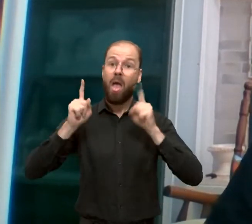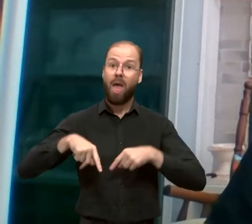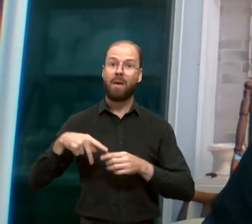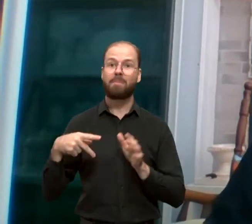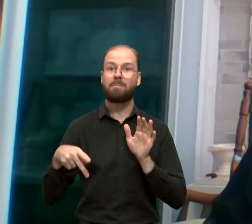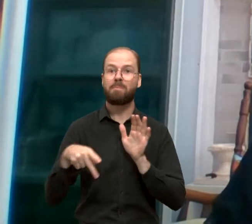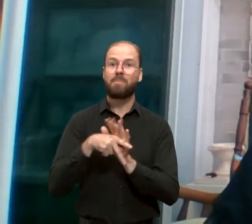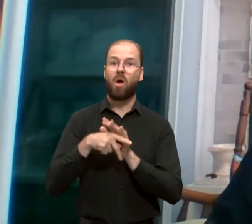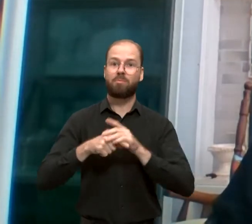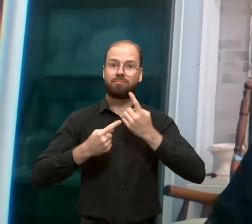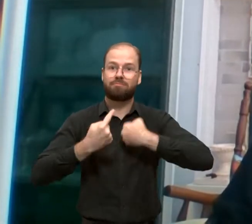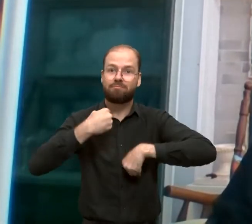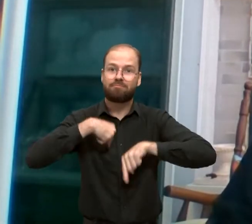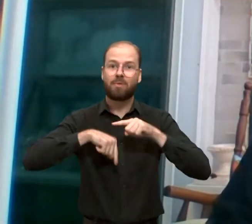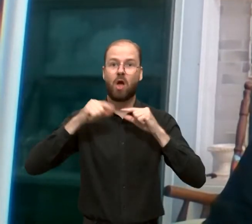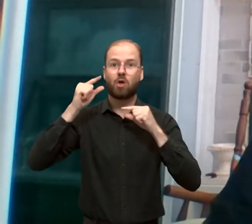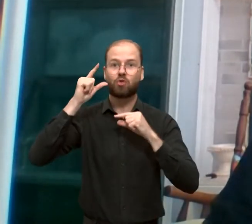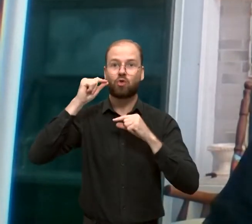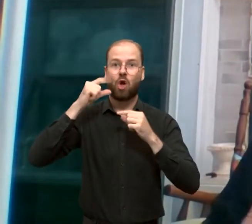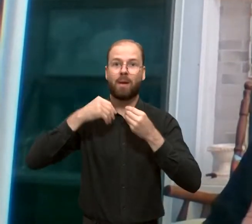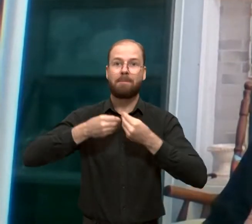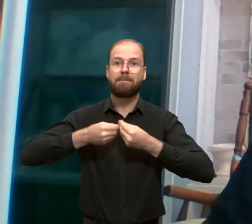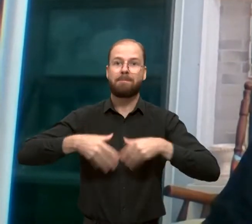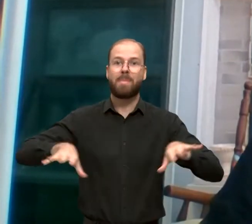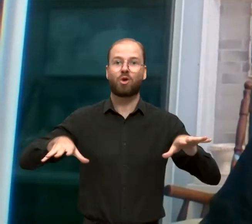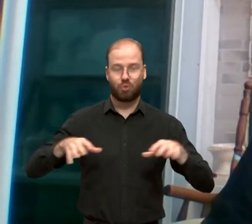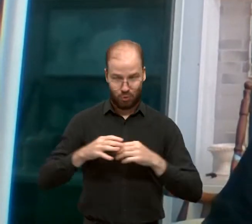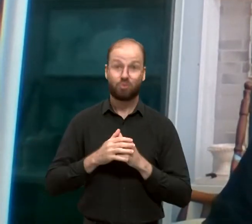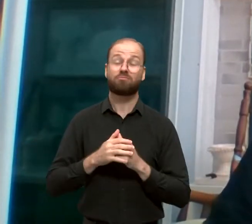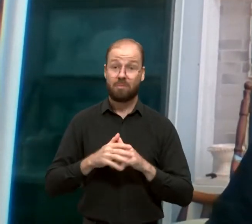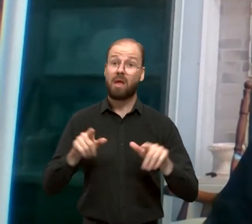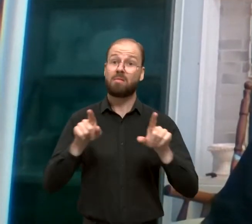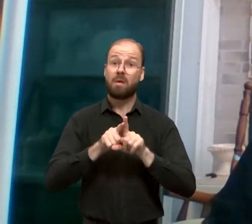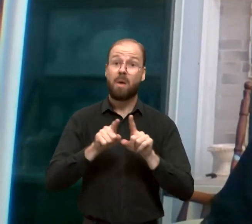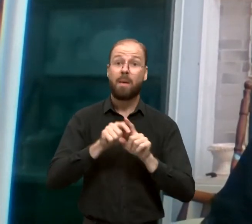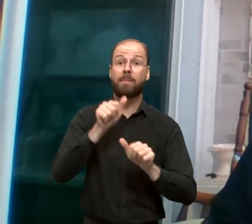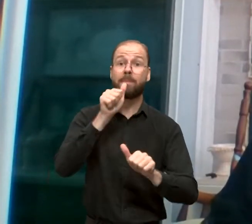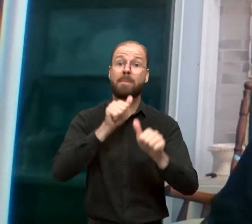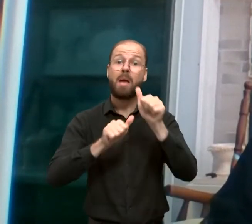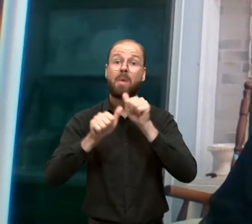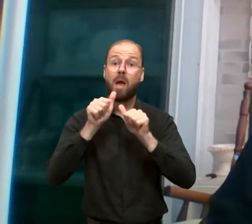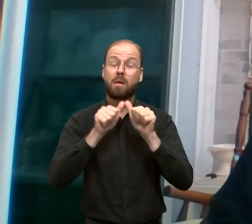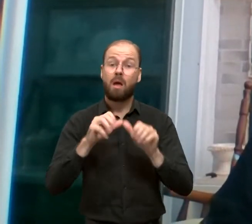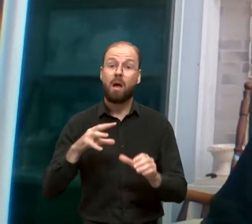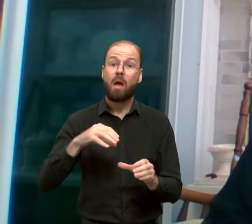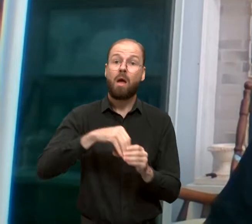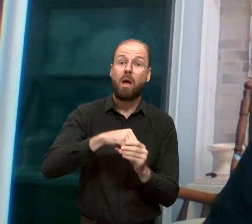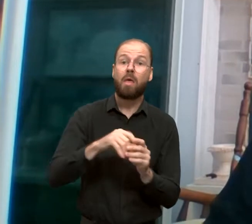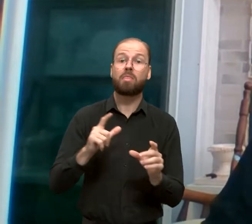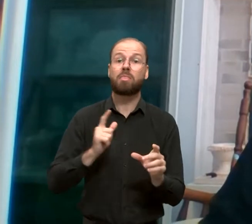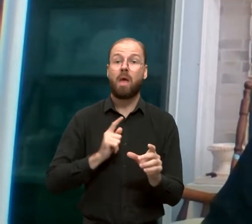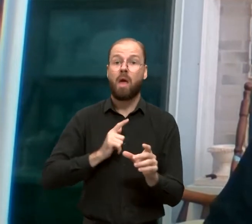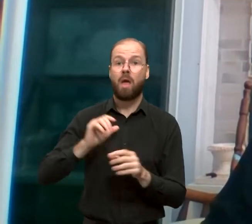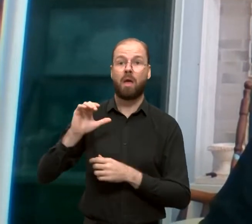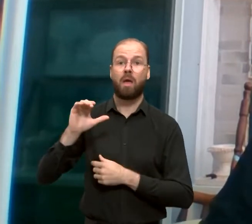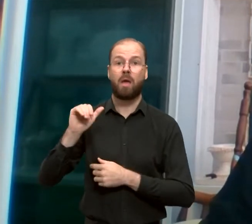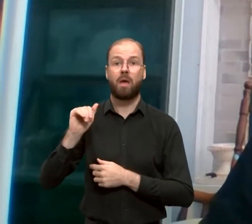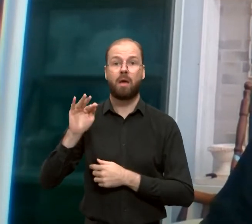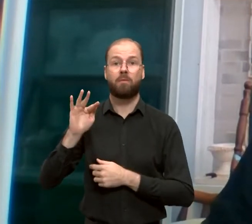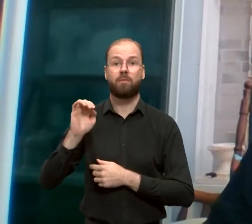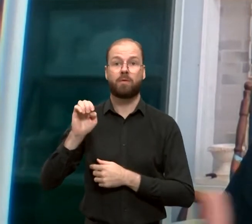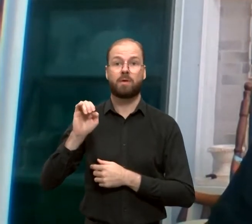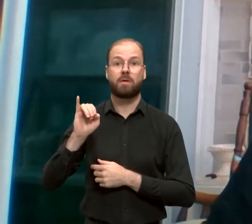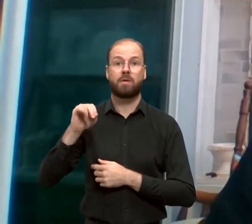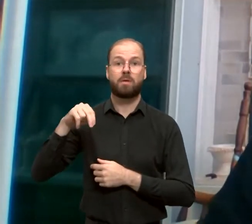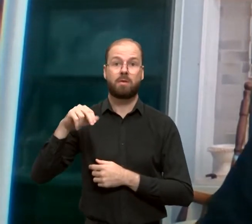dormir, também vai prejudicar. Assim como todas as bebidas à base de cafeína, que vão estimular o nosso